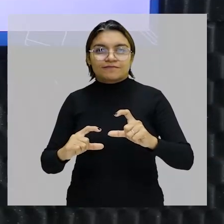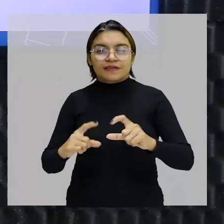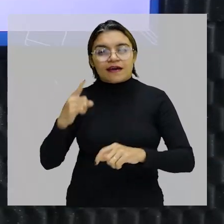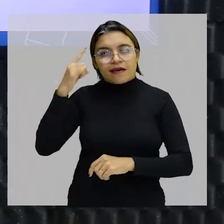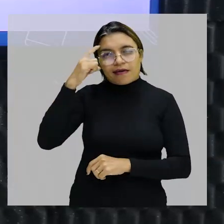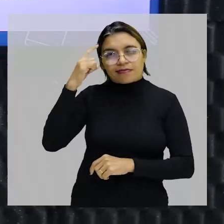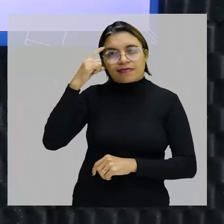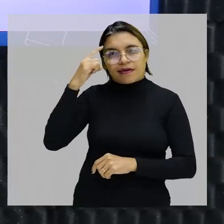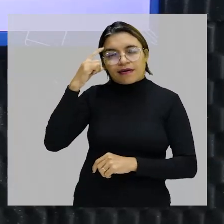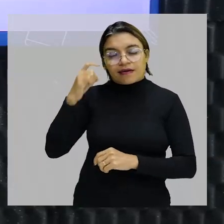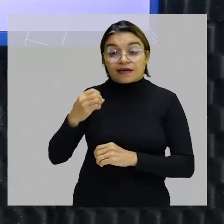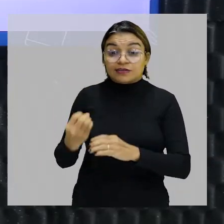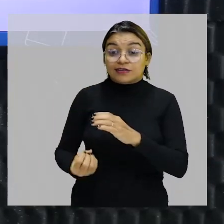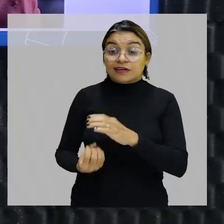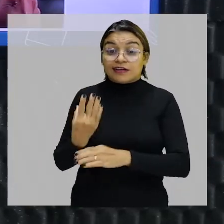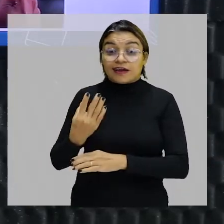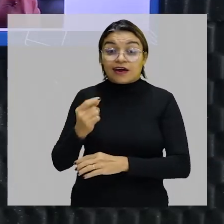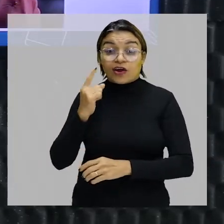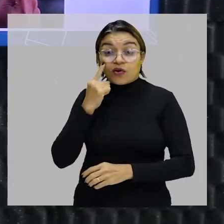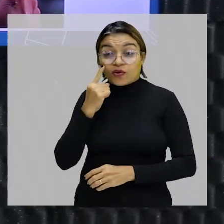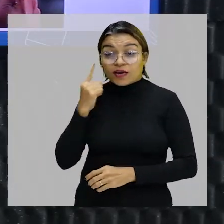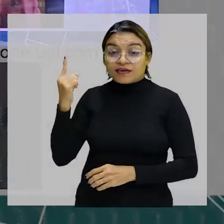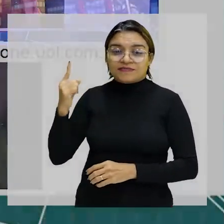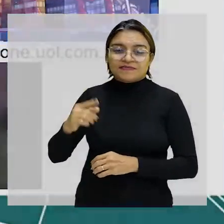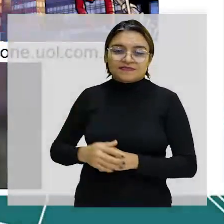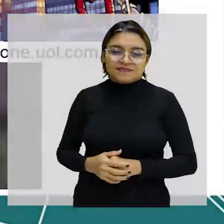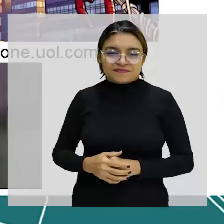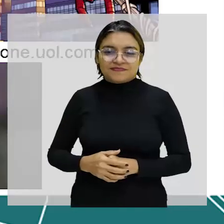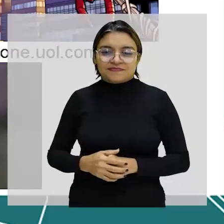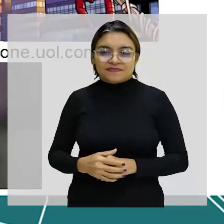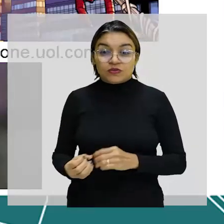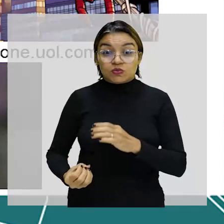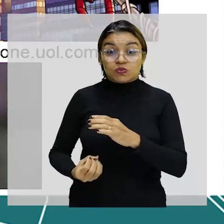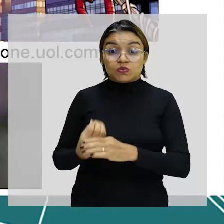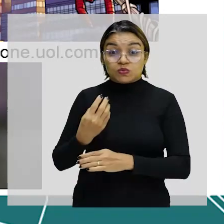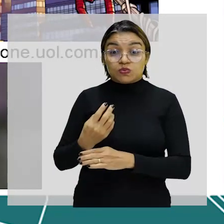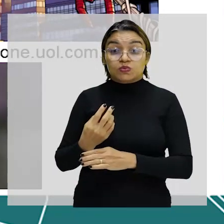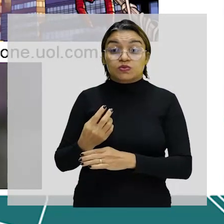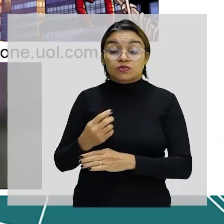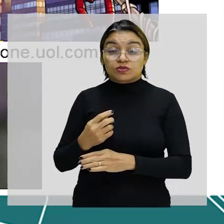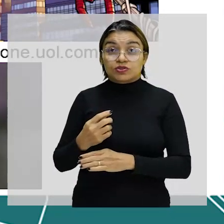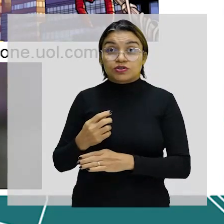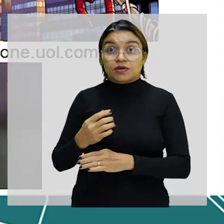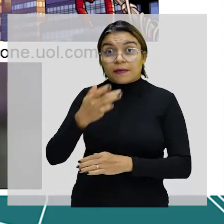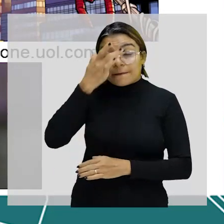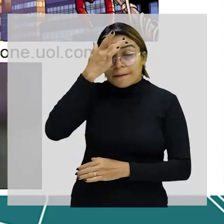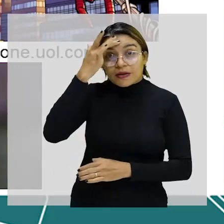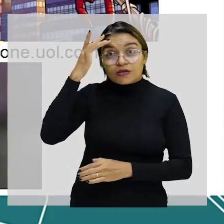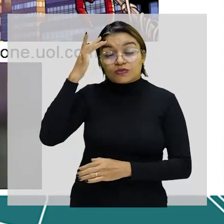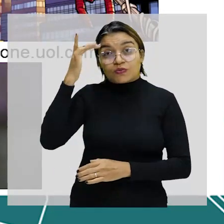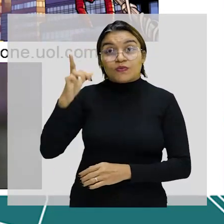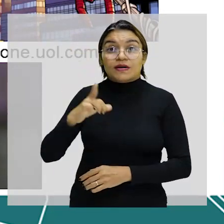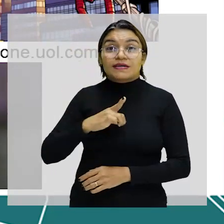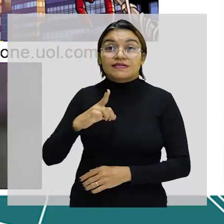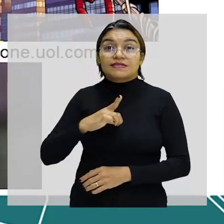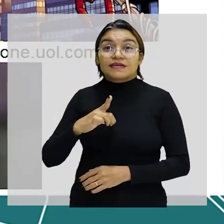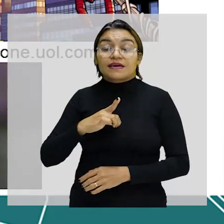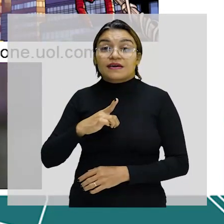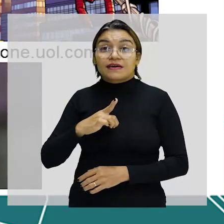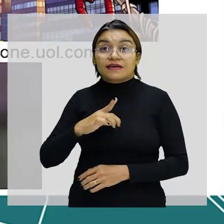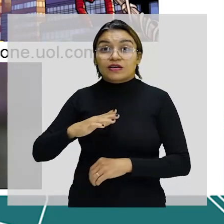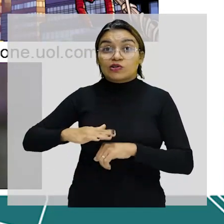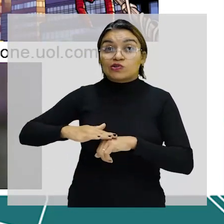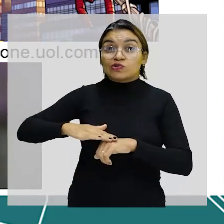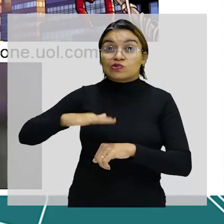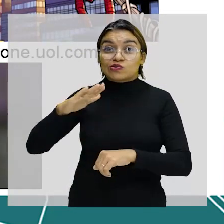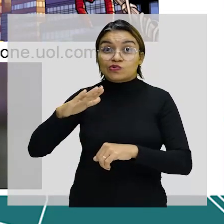justificar o surgimento, olha só, para justificar o surgimento de pessoas que possuíam